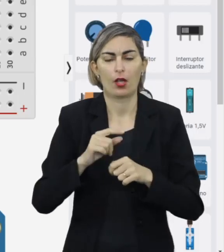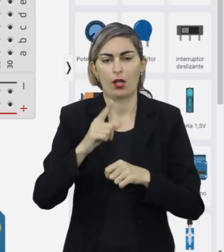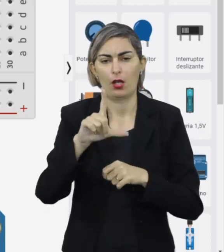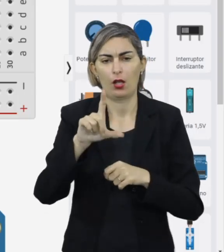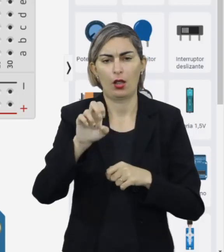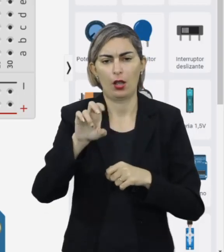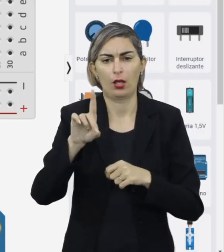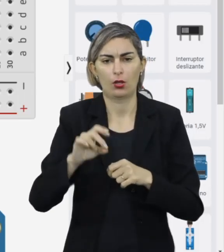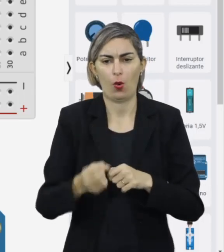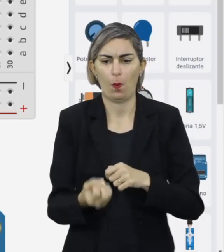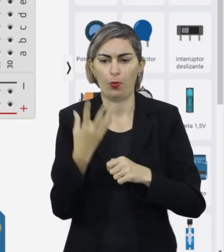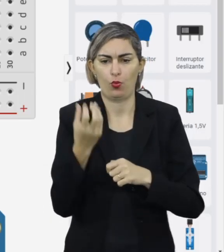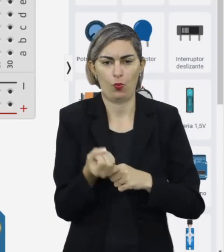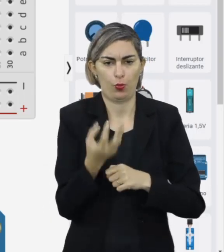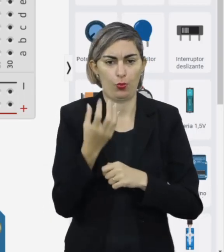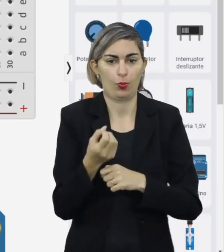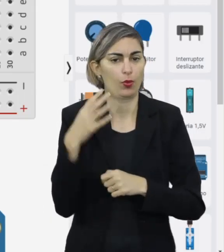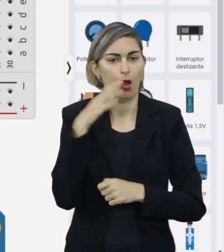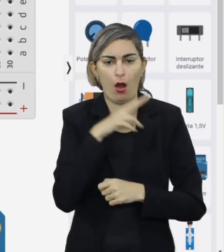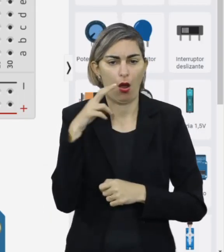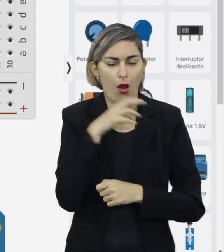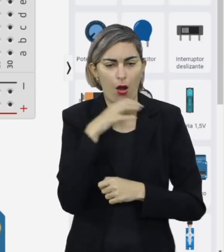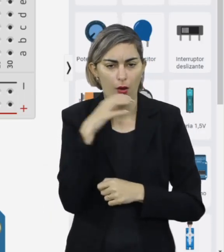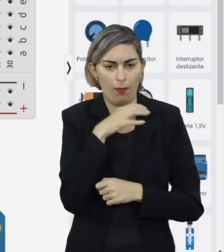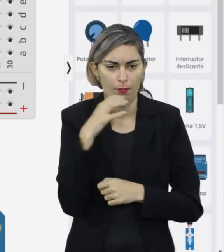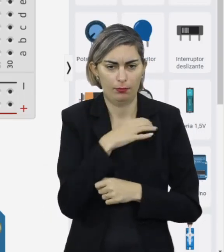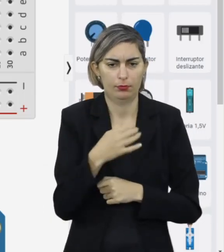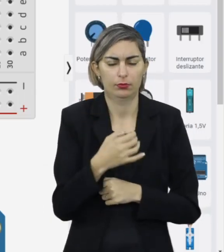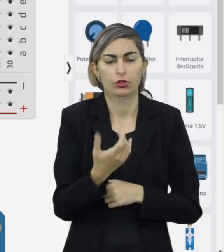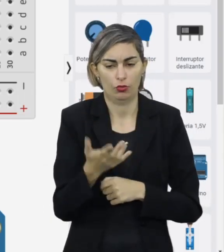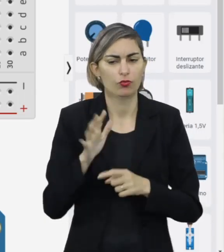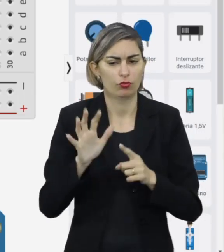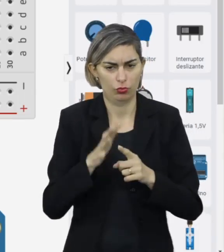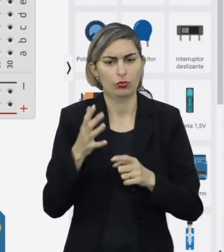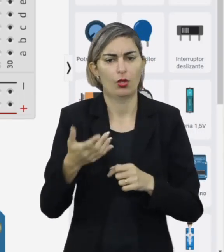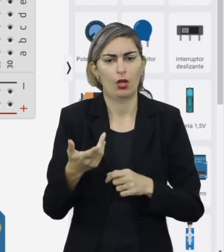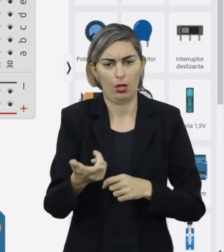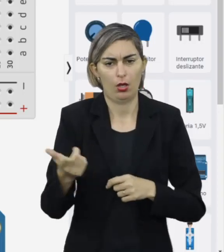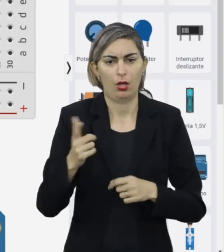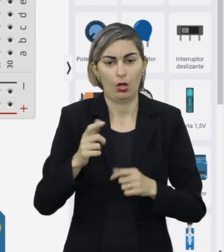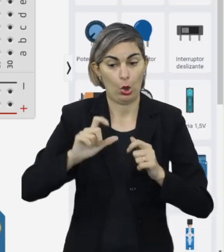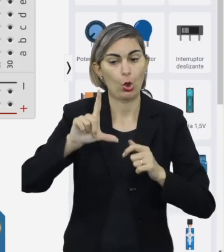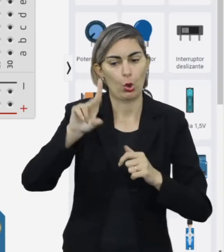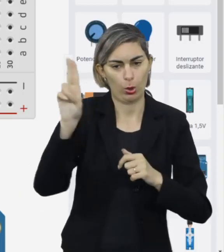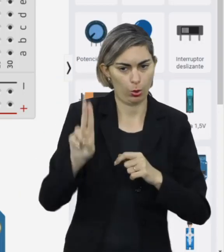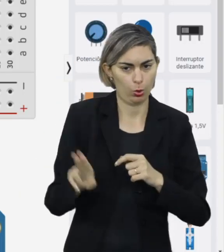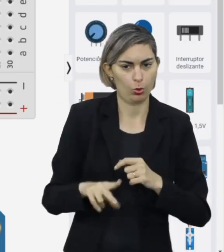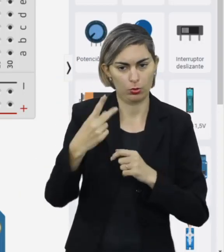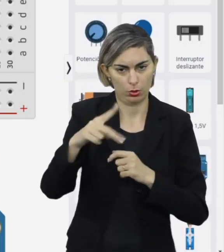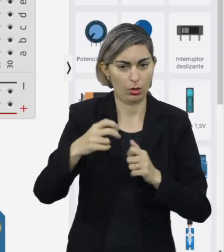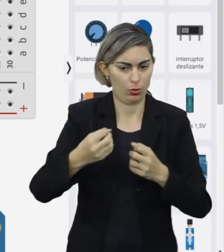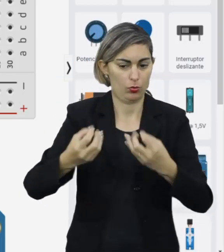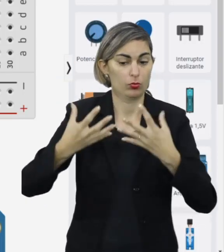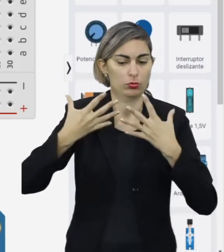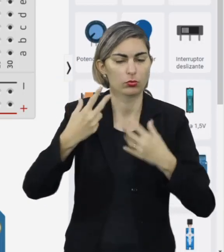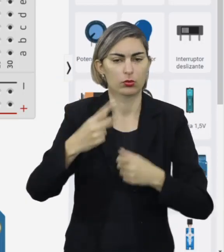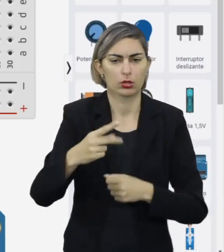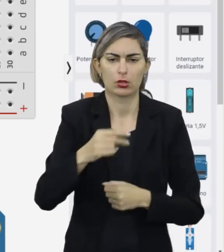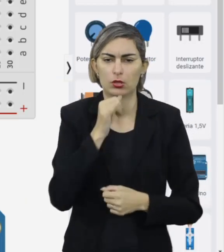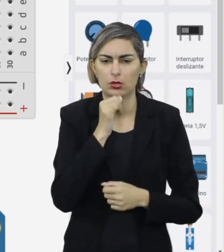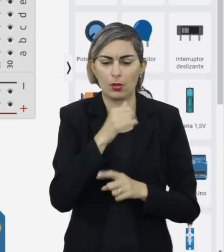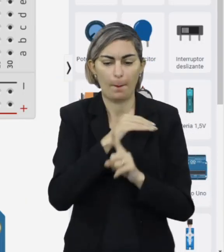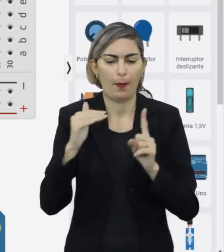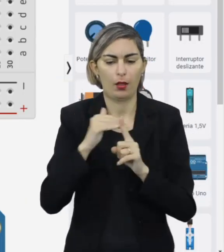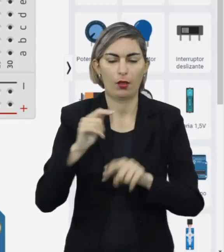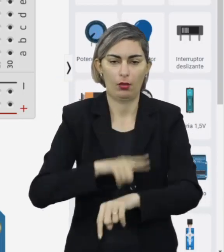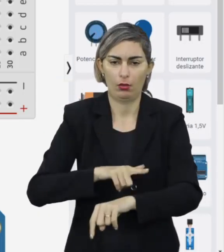LED vai ficar pulsando isso muito rapidamente, vai influenciar na intensidade de luz dele. Por exemplo, se passar